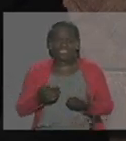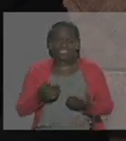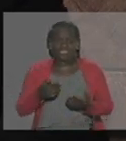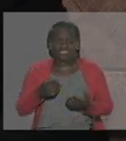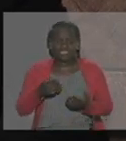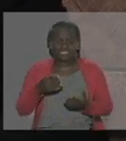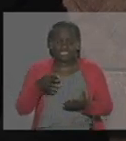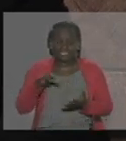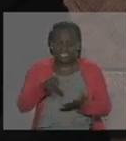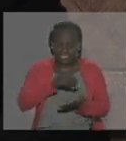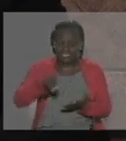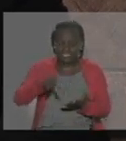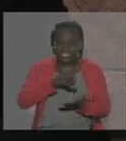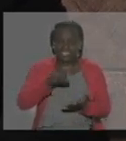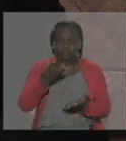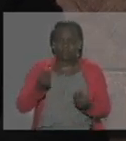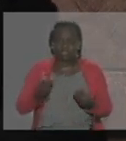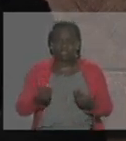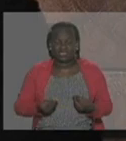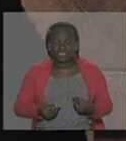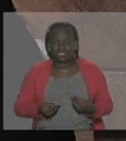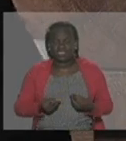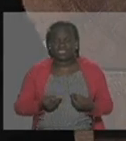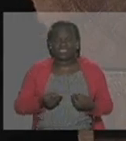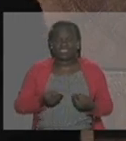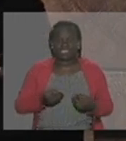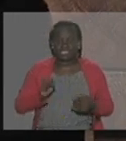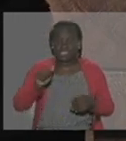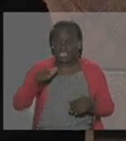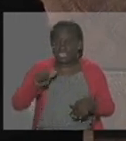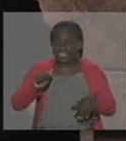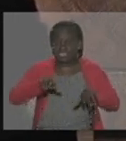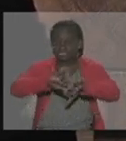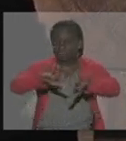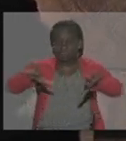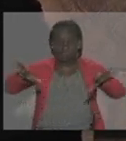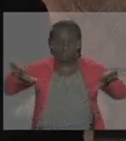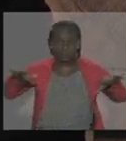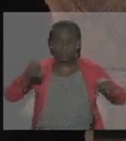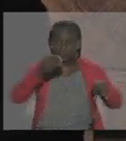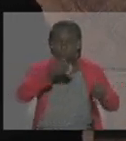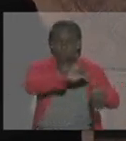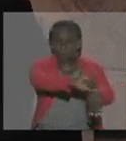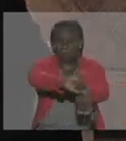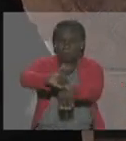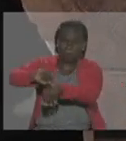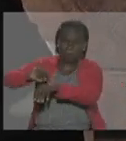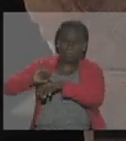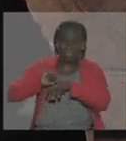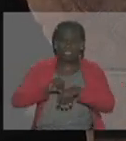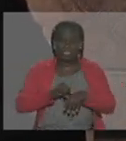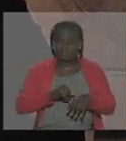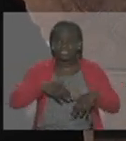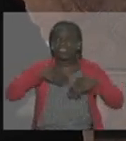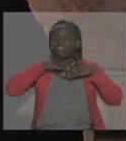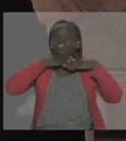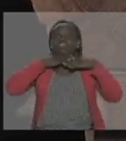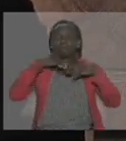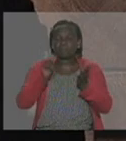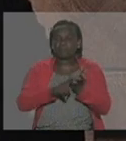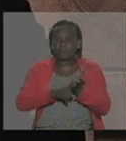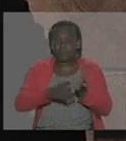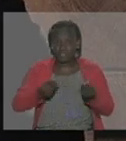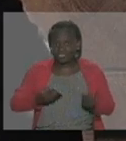de de prints né de de na na na sala inteira completamente mergulha